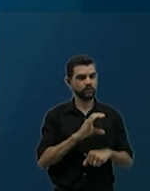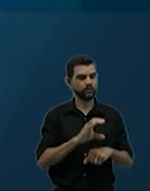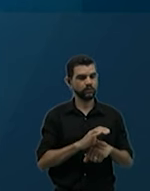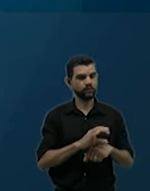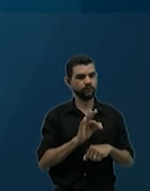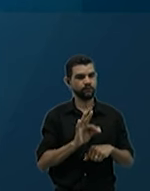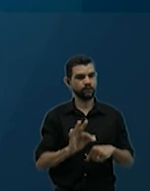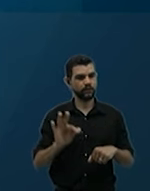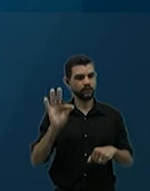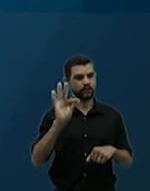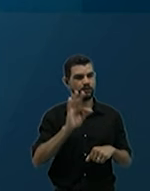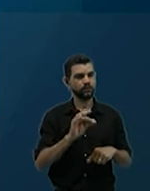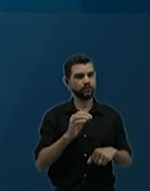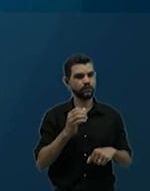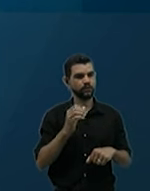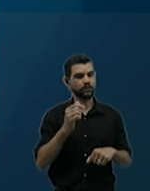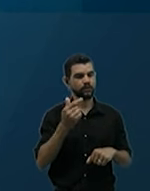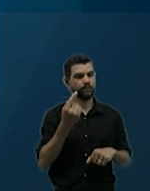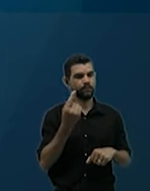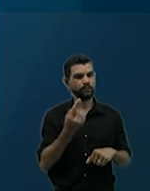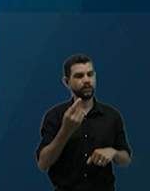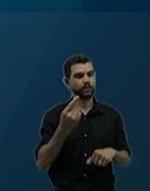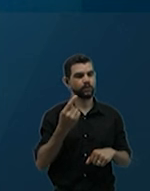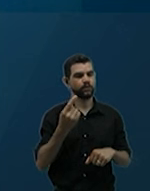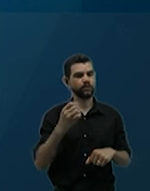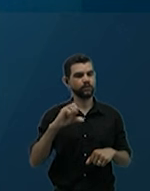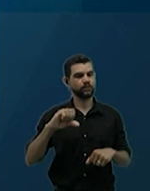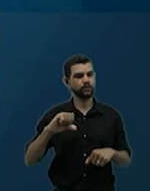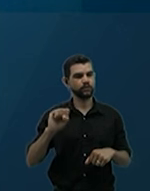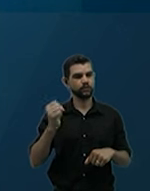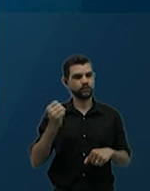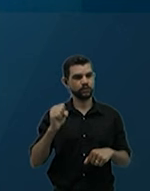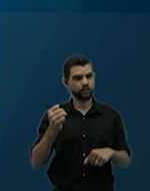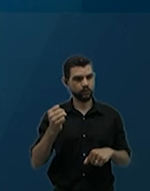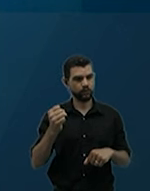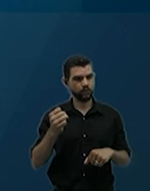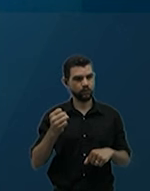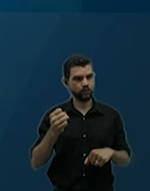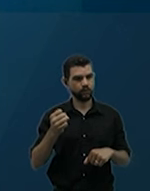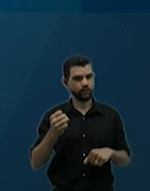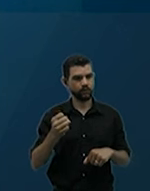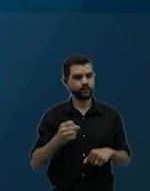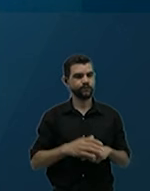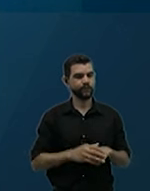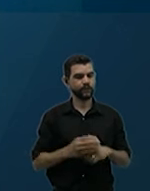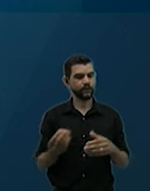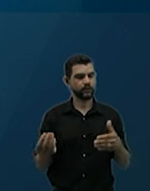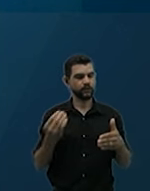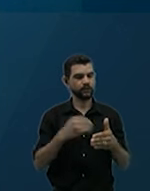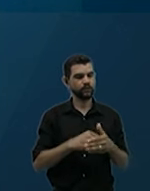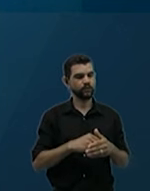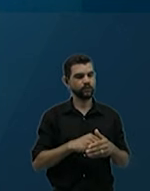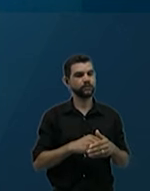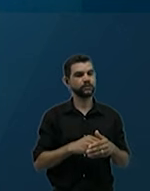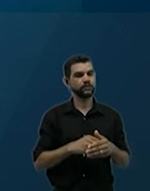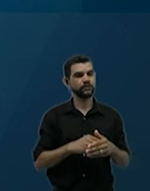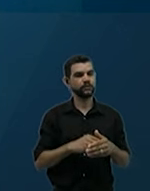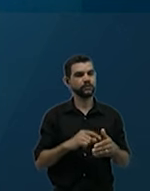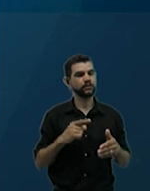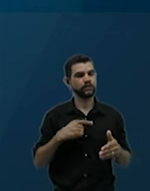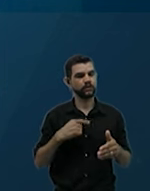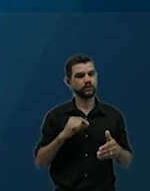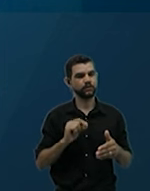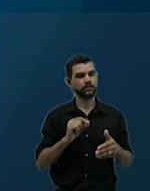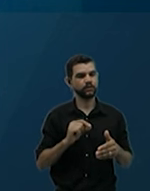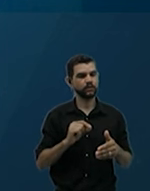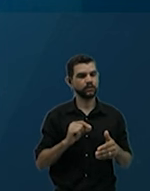versem sobre matéria tributária, dentre as quais se incluem a responsabilidade tributária, estão sujeitas à